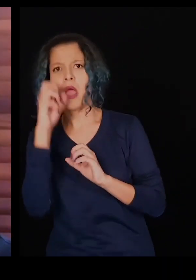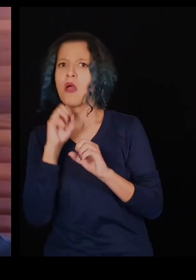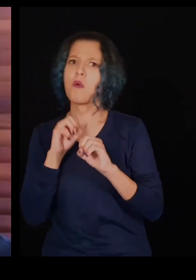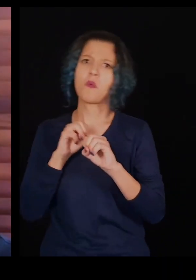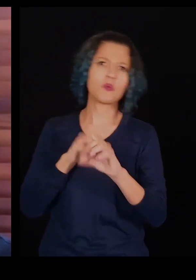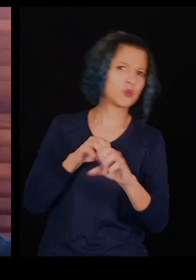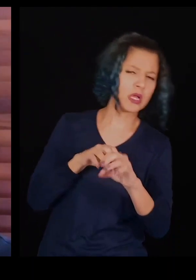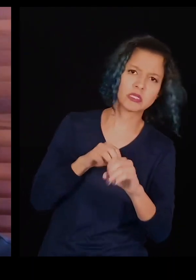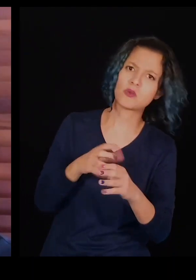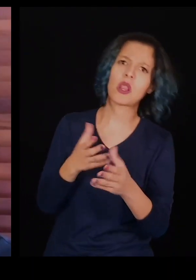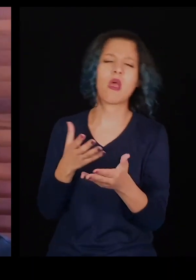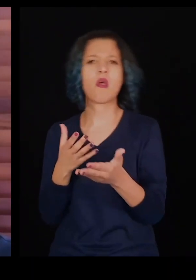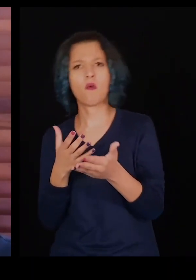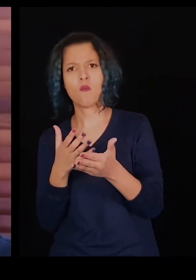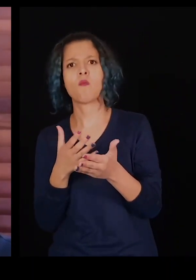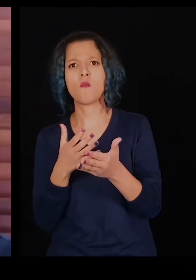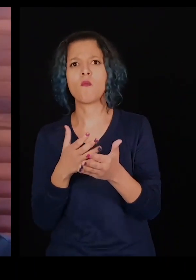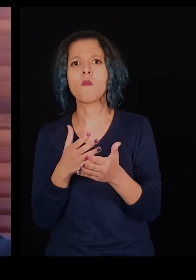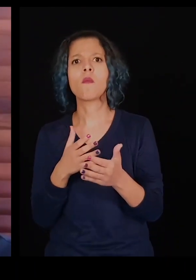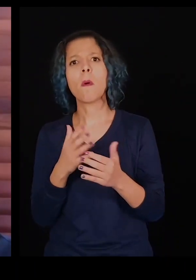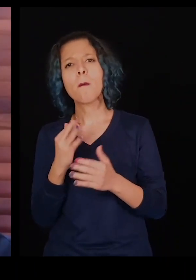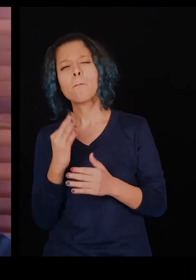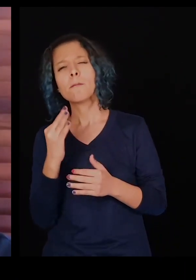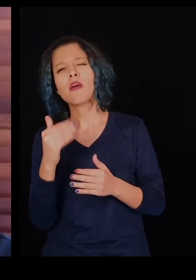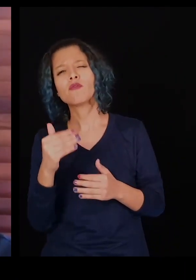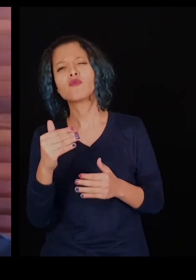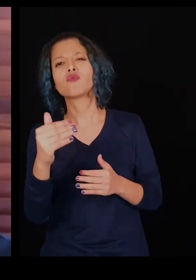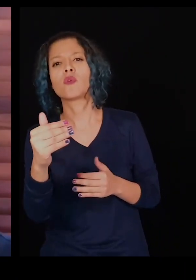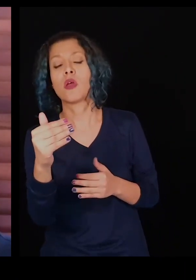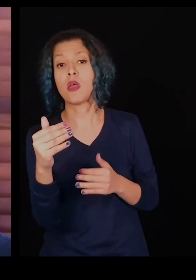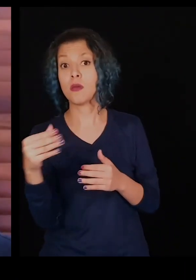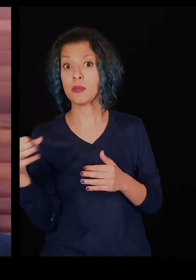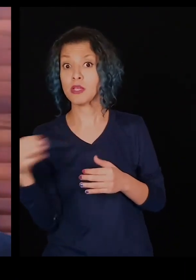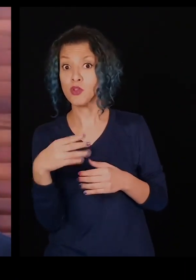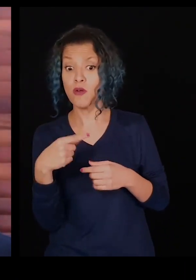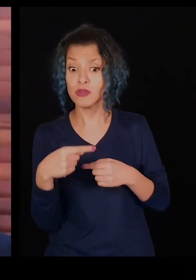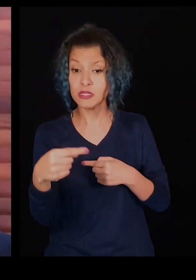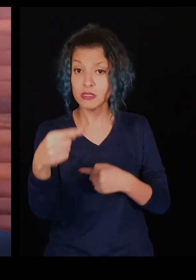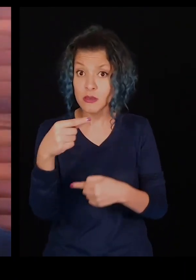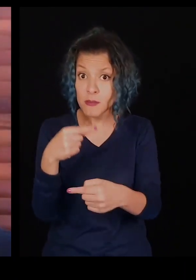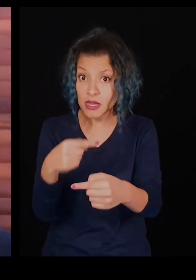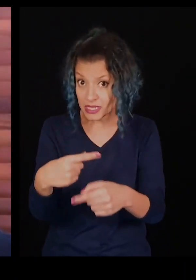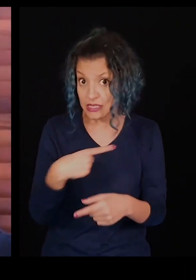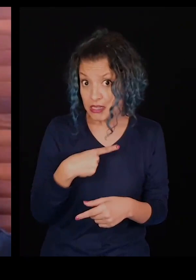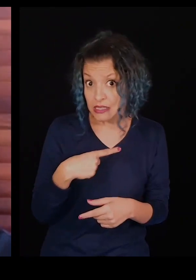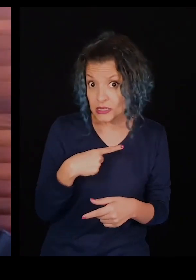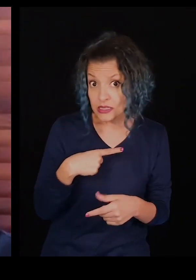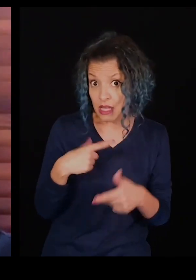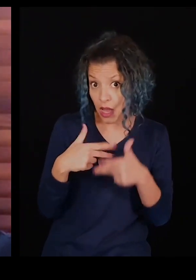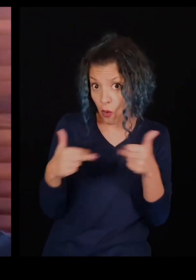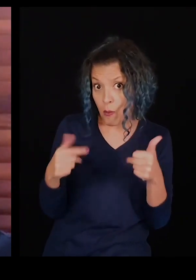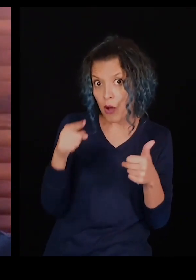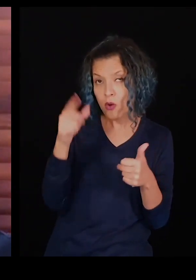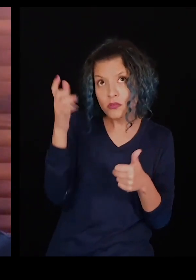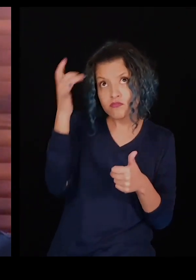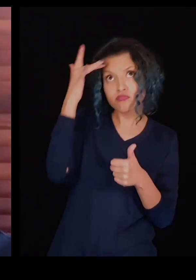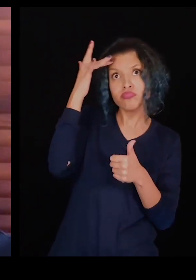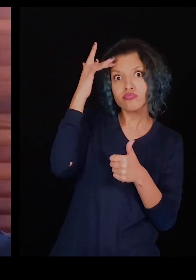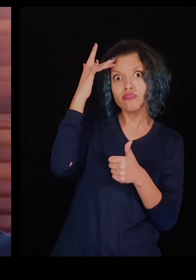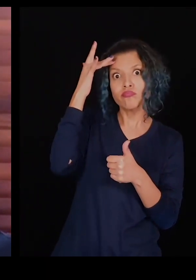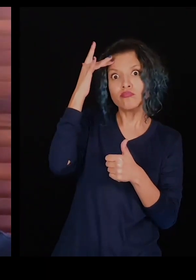para estes próximos dias, para essas próximas semanas? Tem algo no drive de vocês que vocês